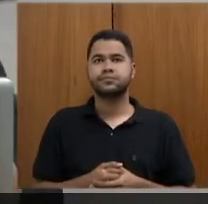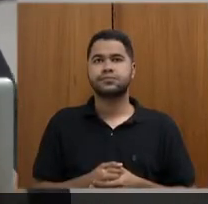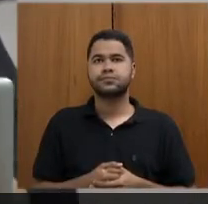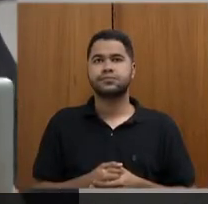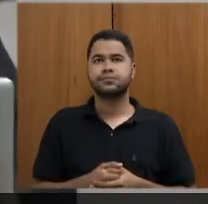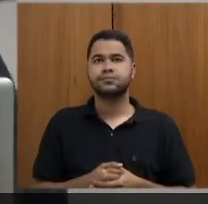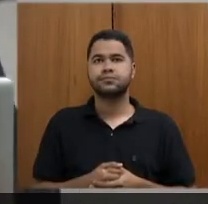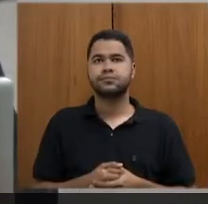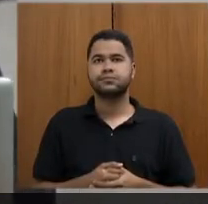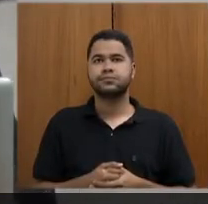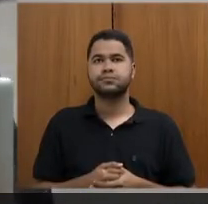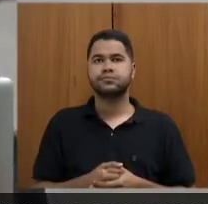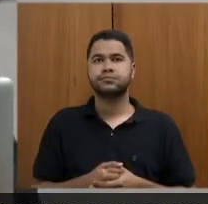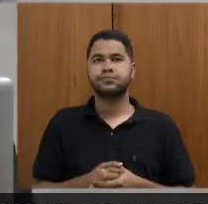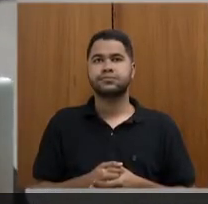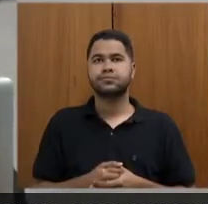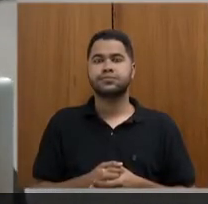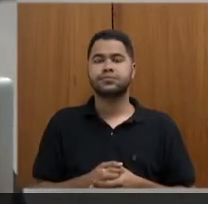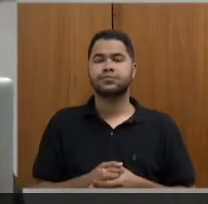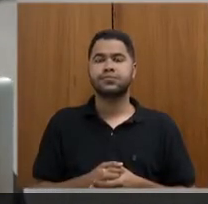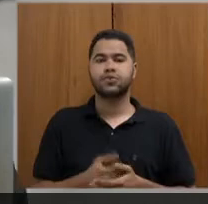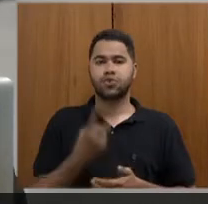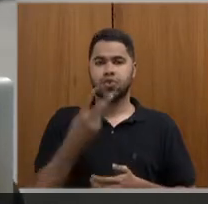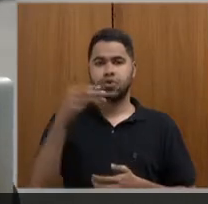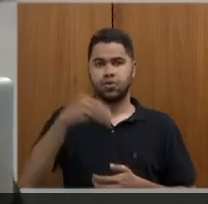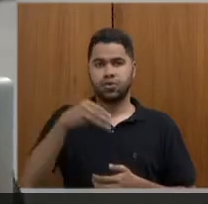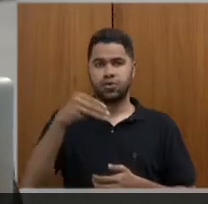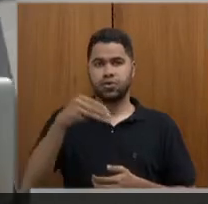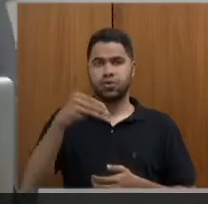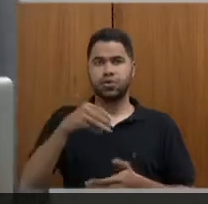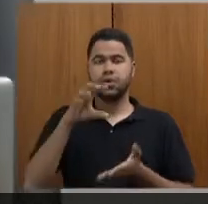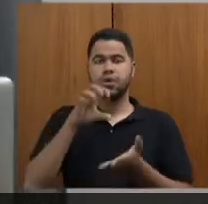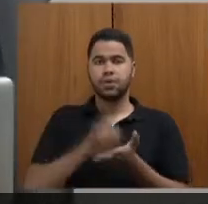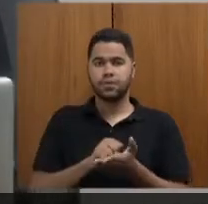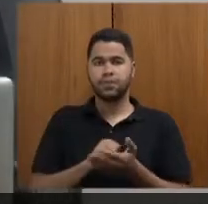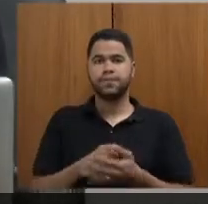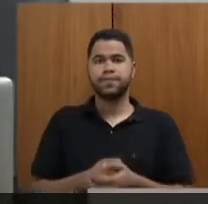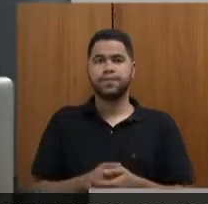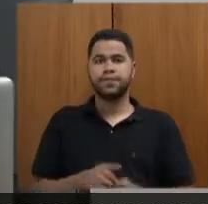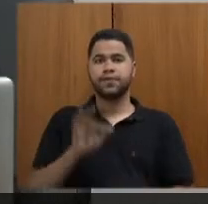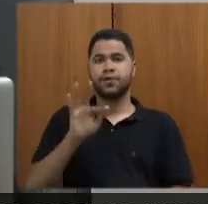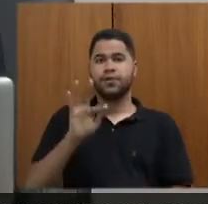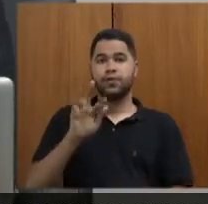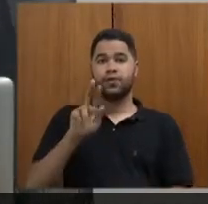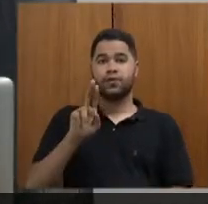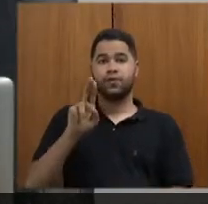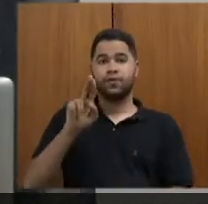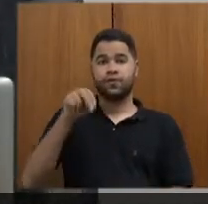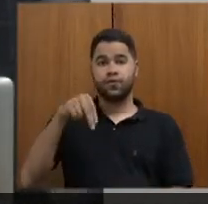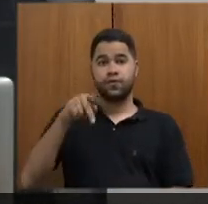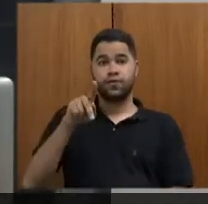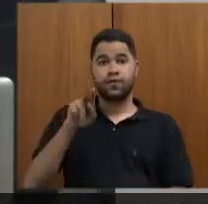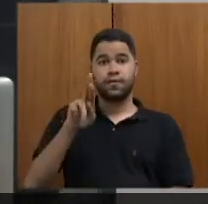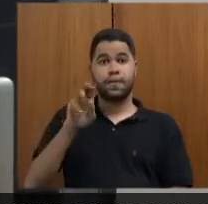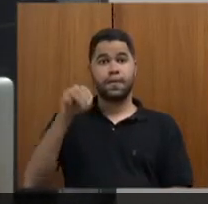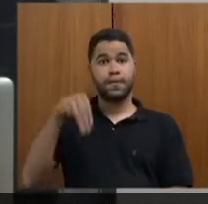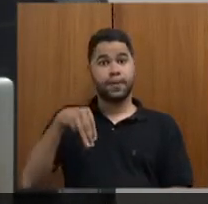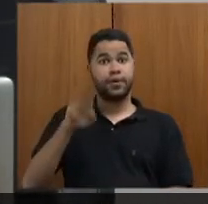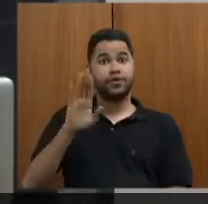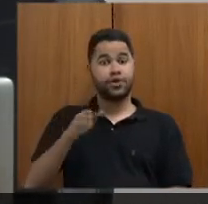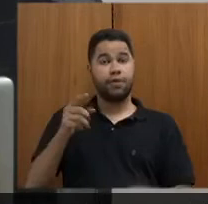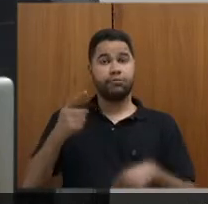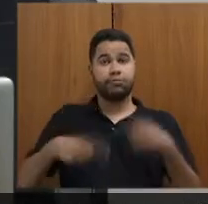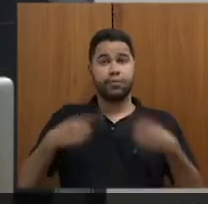as minhas considerações aqui, de 2 minutos, registrar aqui que o FUPREM é uma discussão que a gente faz aqui desde 2019,